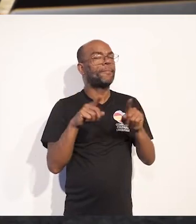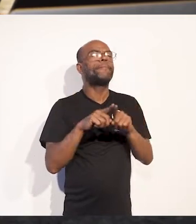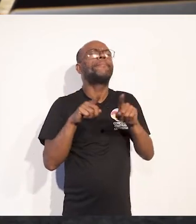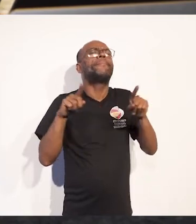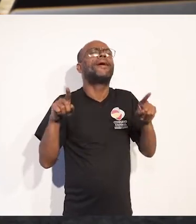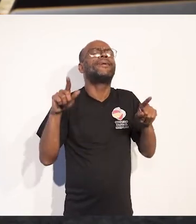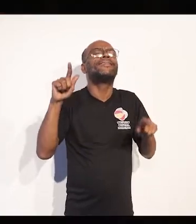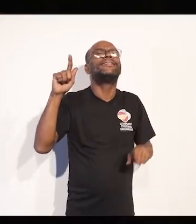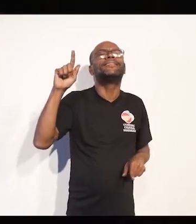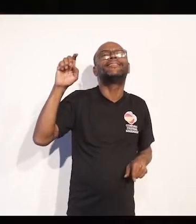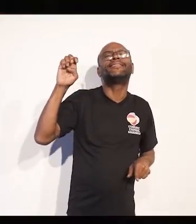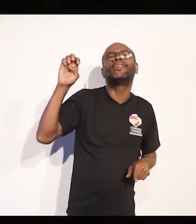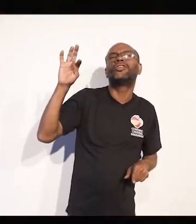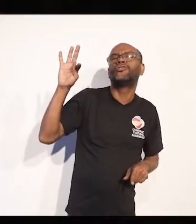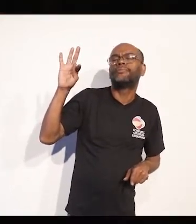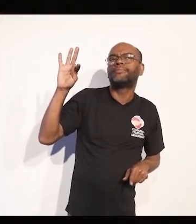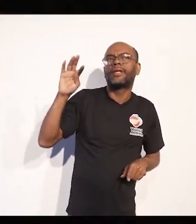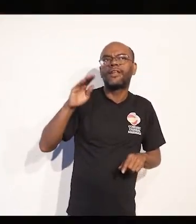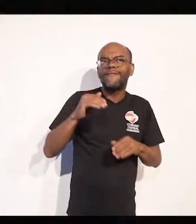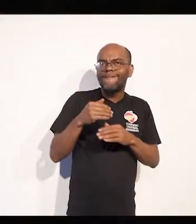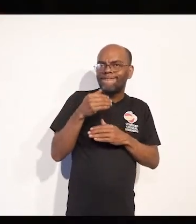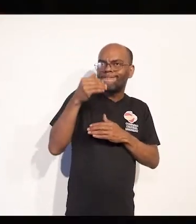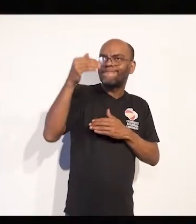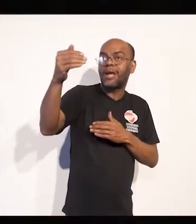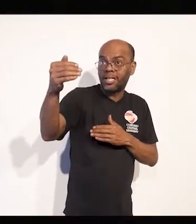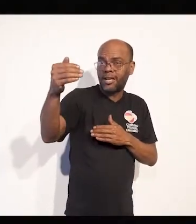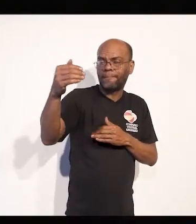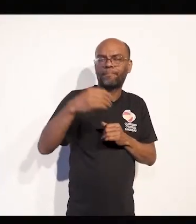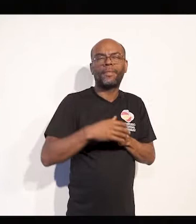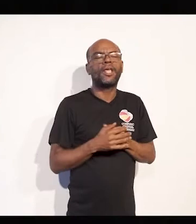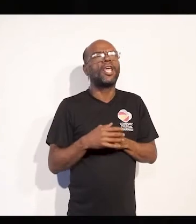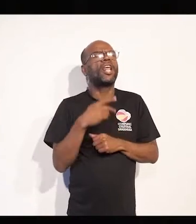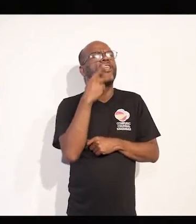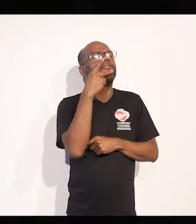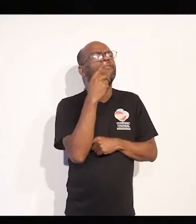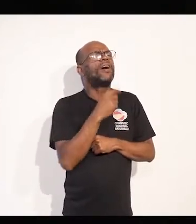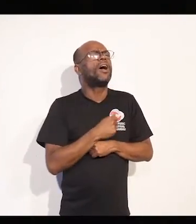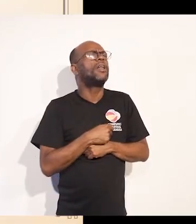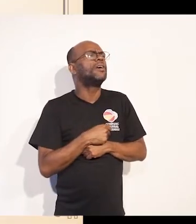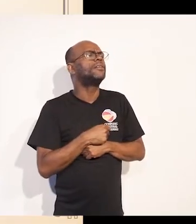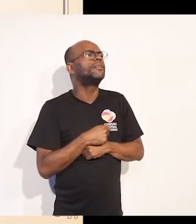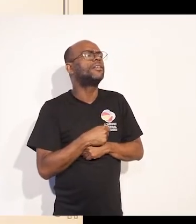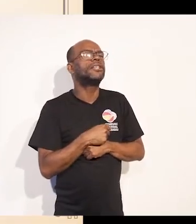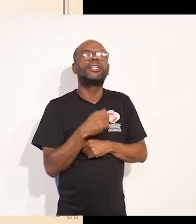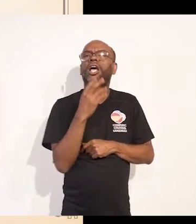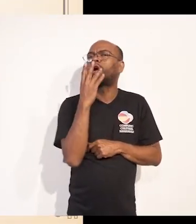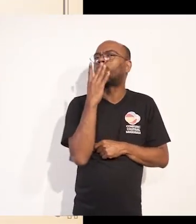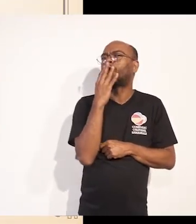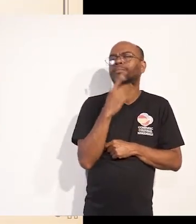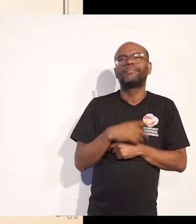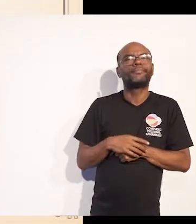Goethe, ele vai mais além. Ele nos diz o seguinte, que a cor,